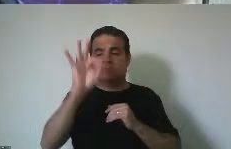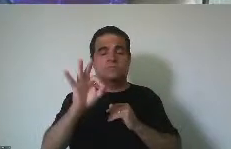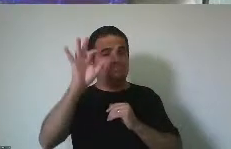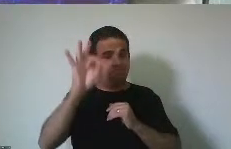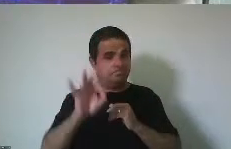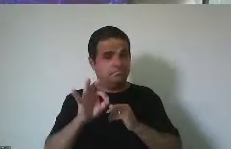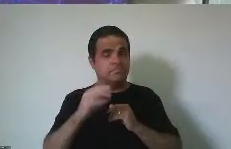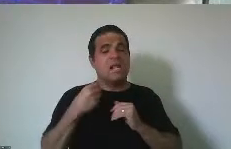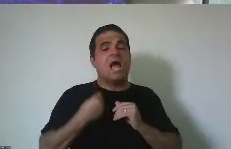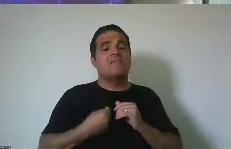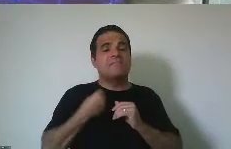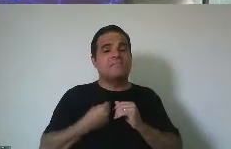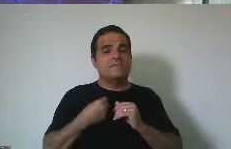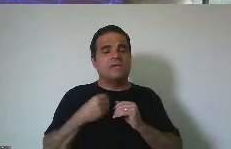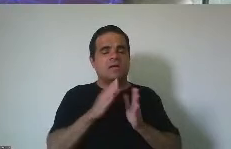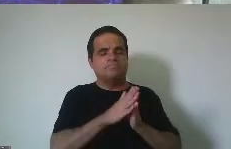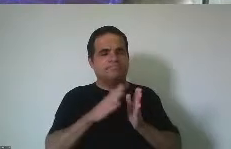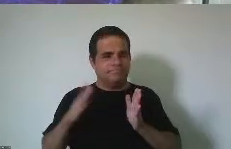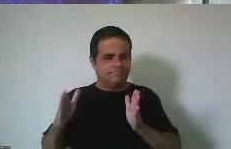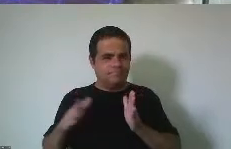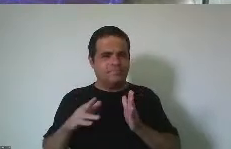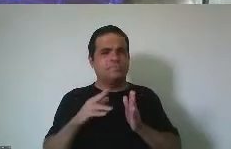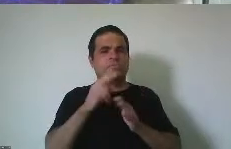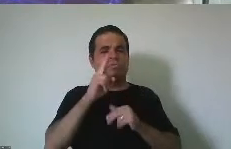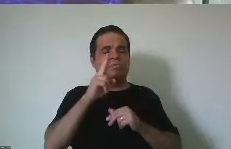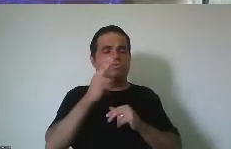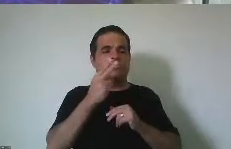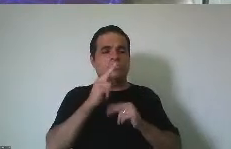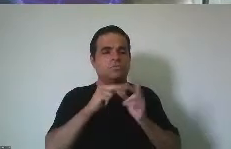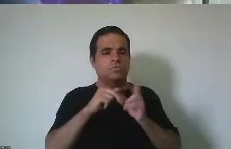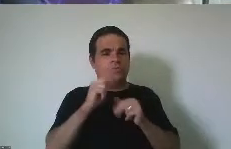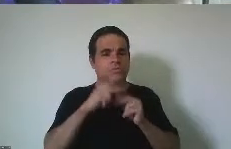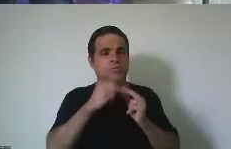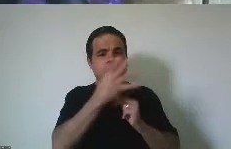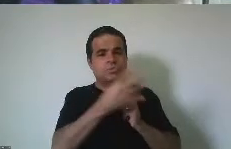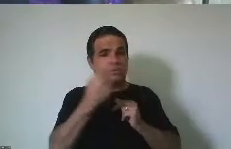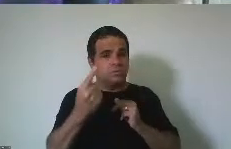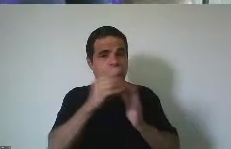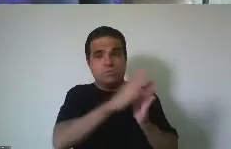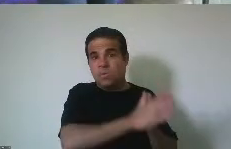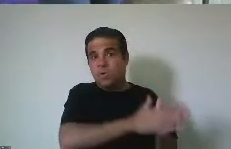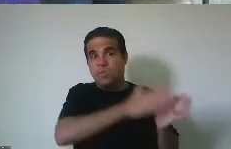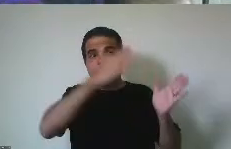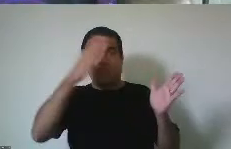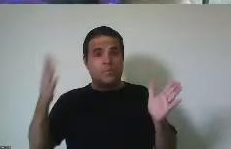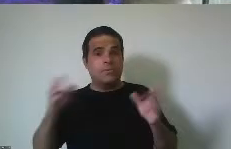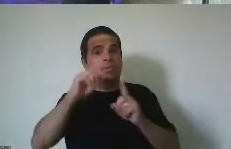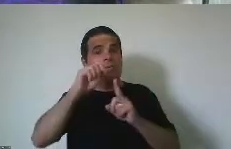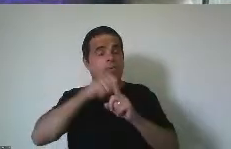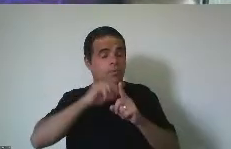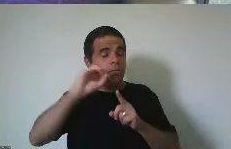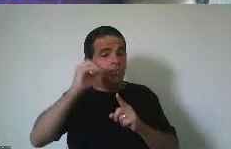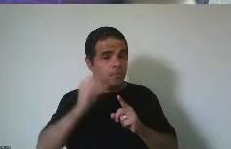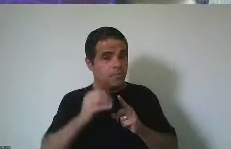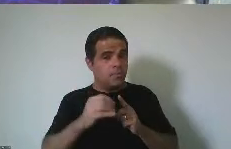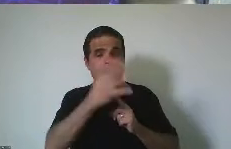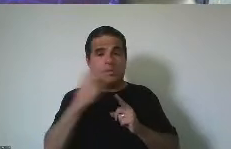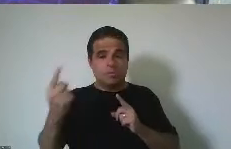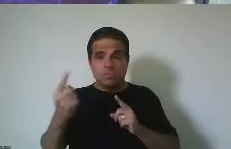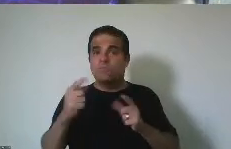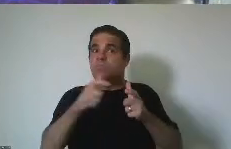vida média das concessões que era junho de 41 ela foi para outubro de 45 e ela segue crescendo a cada concessão que a gente ganha